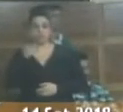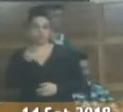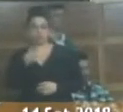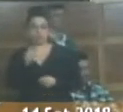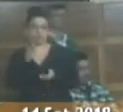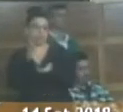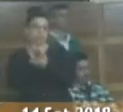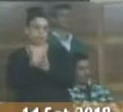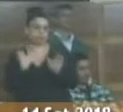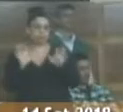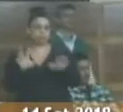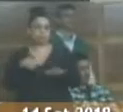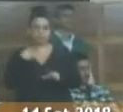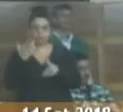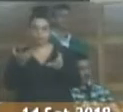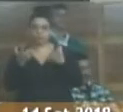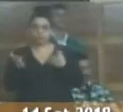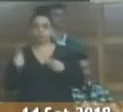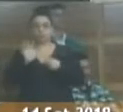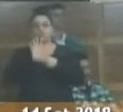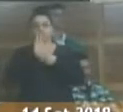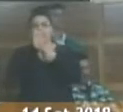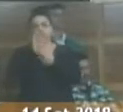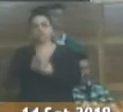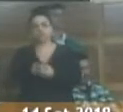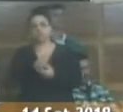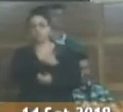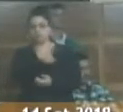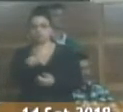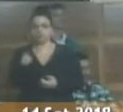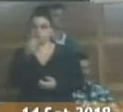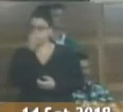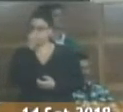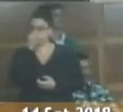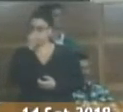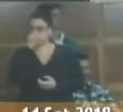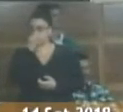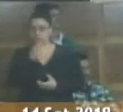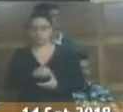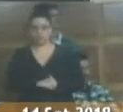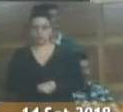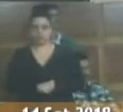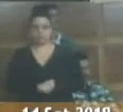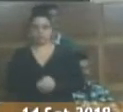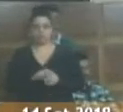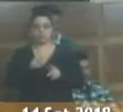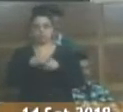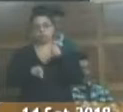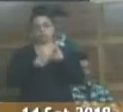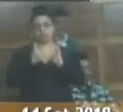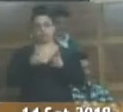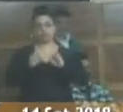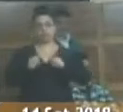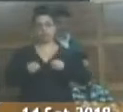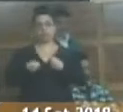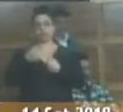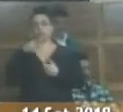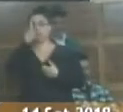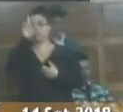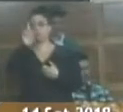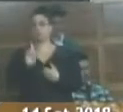mas a gente estamos aí, tem que estar junto, indígenas, quilombolas, caiçara e as populações que lutam pelo seu